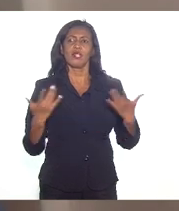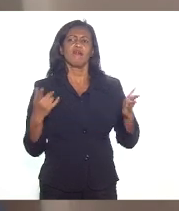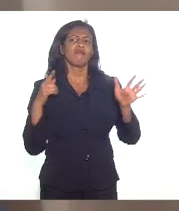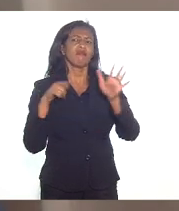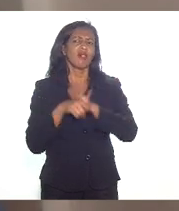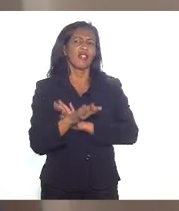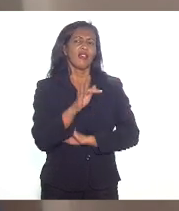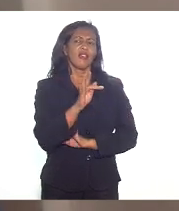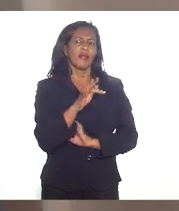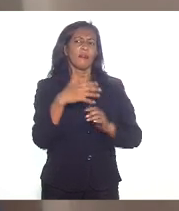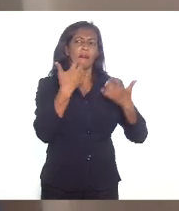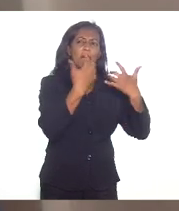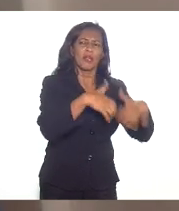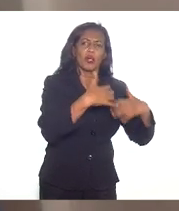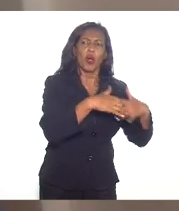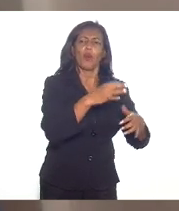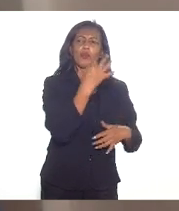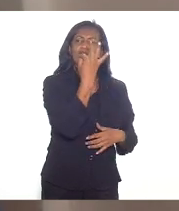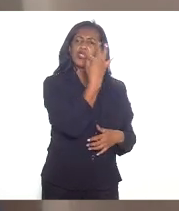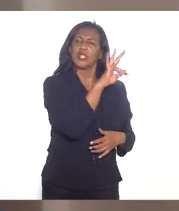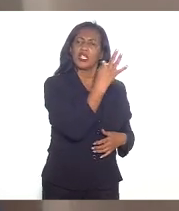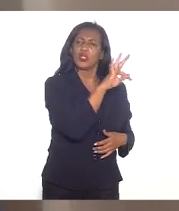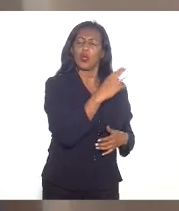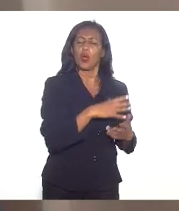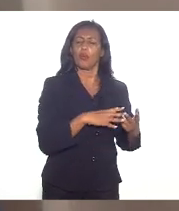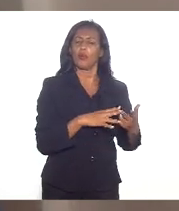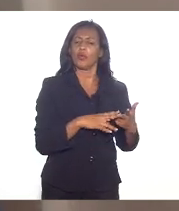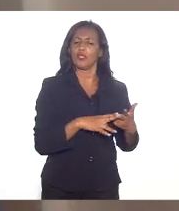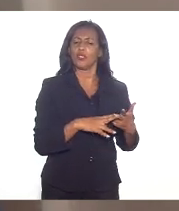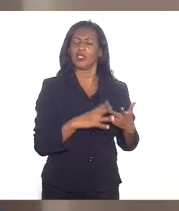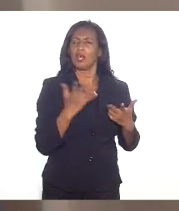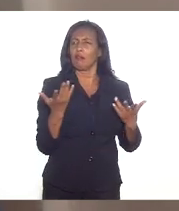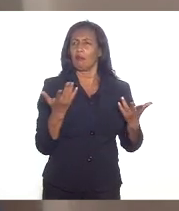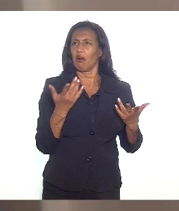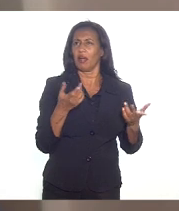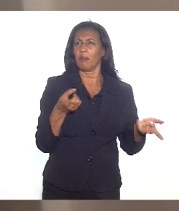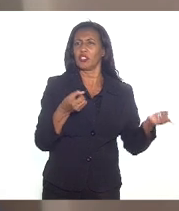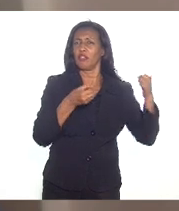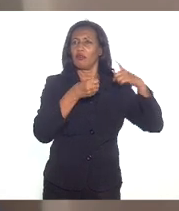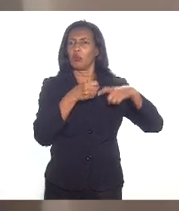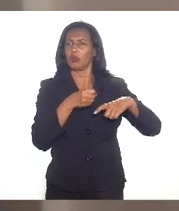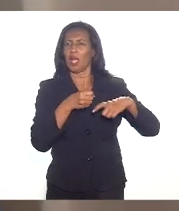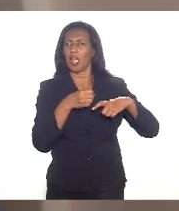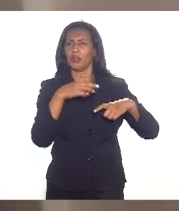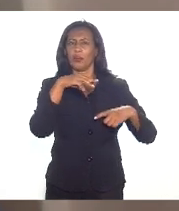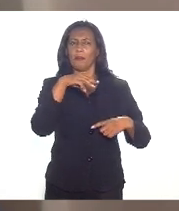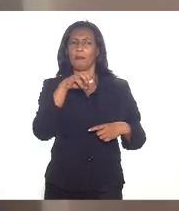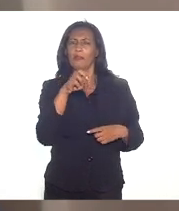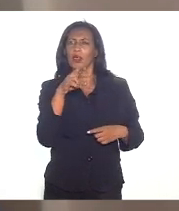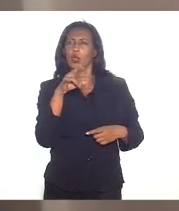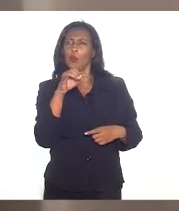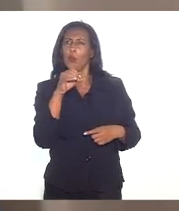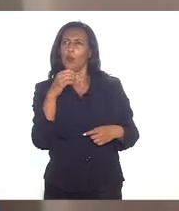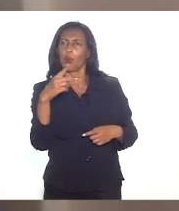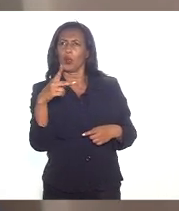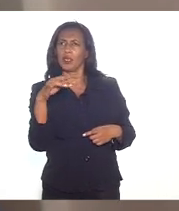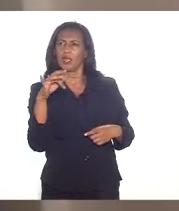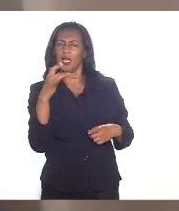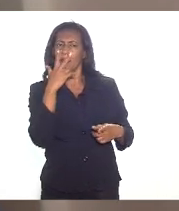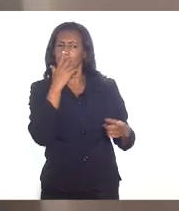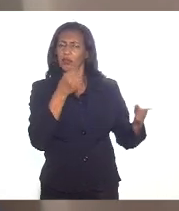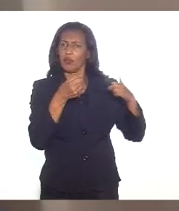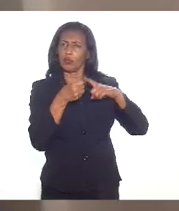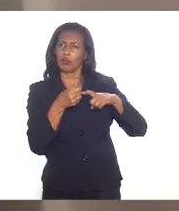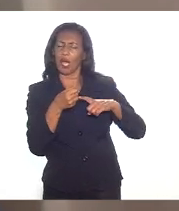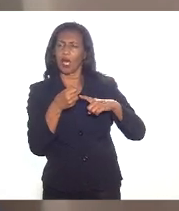Friburgo, Petrópolis e Teresópolis, né? Petrópolis agora tinha voltado para a região metropolitana, o Luiz Paulo defendia isso, parece que